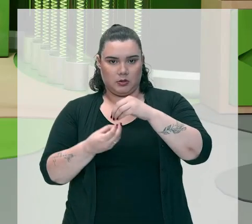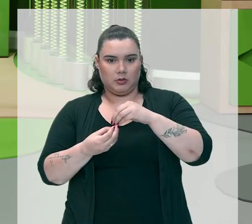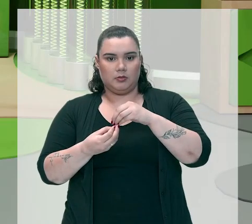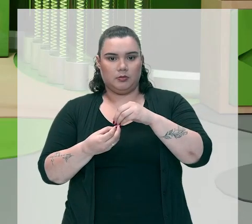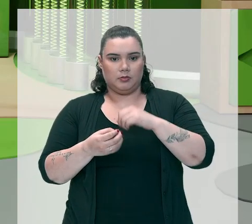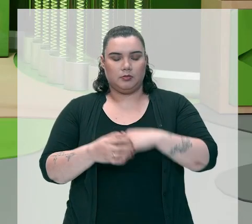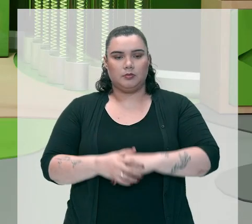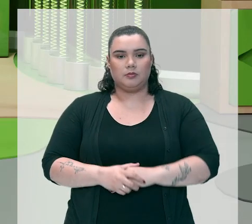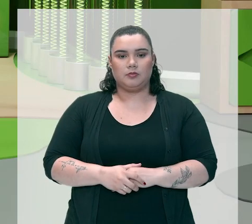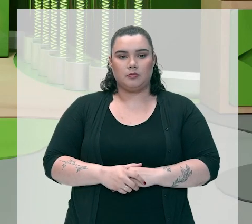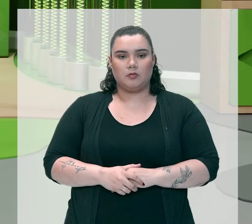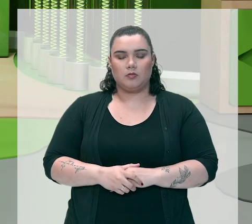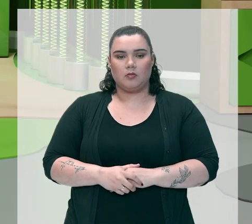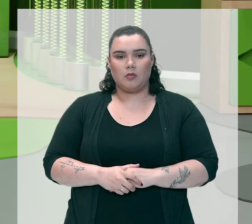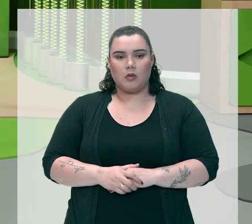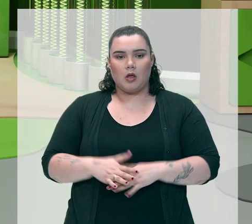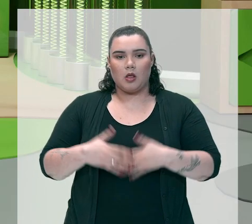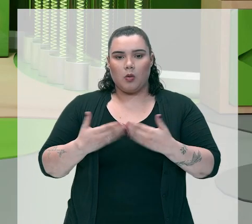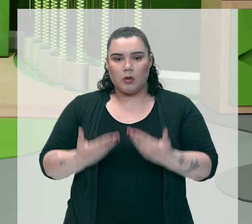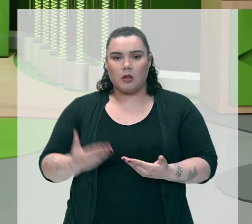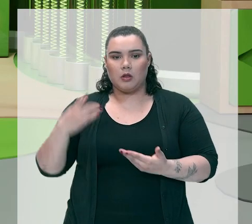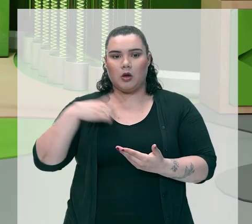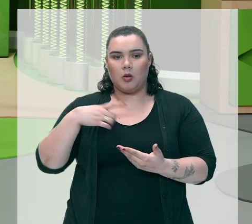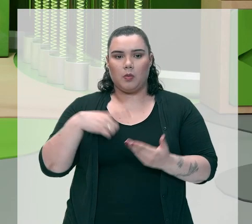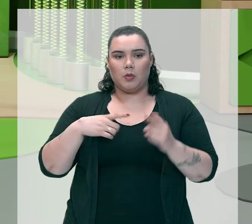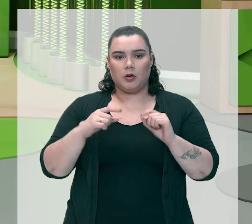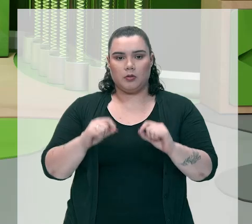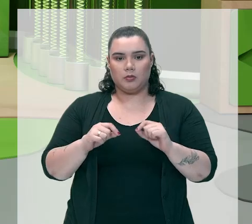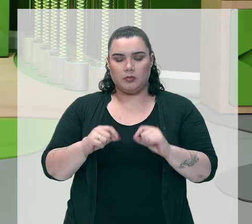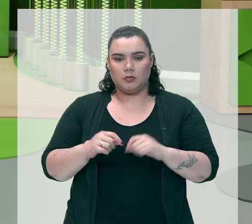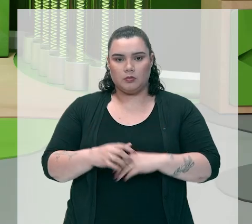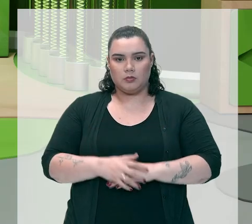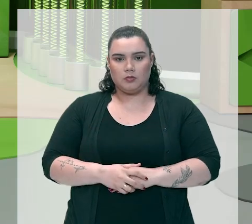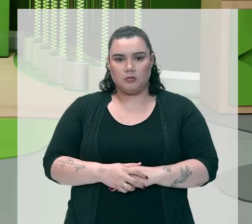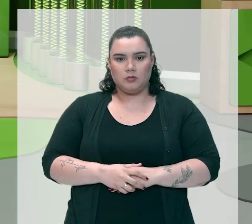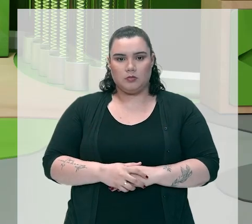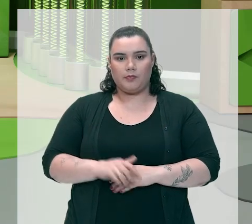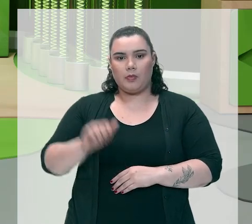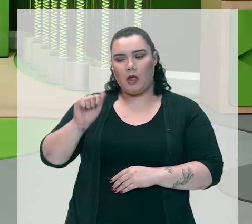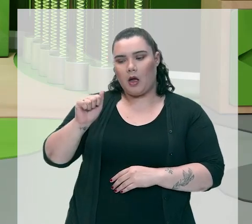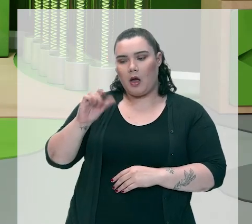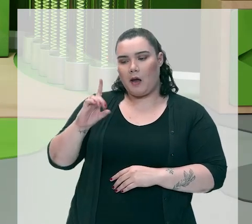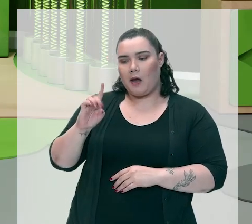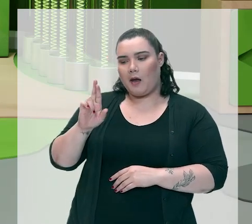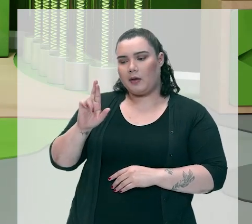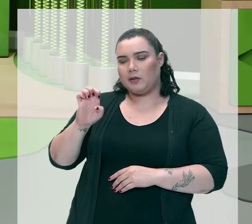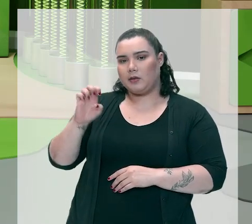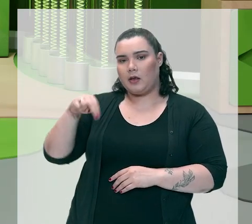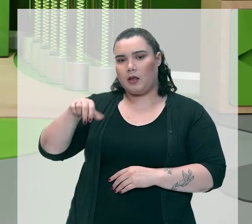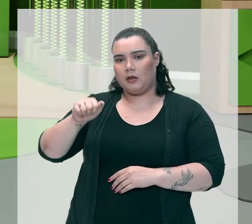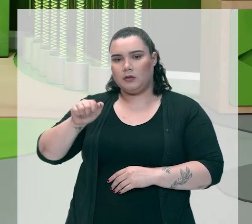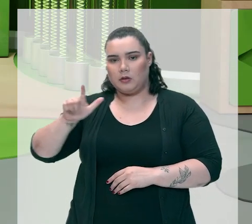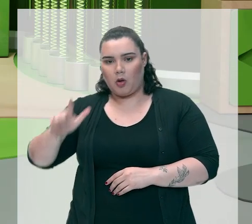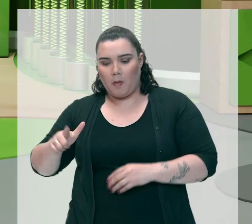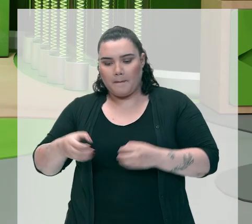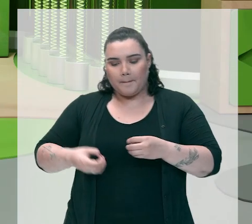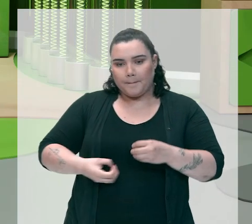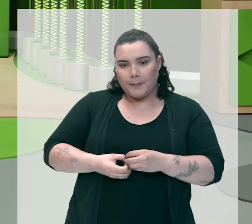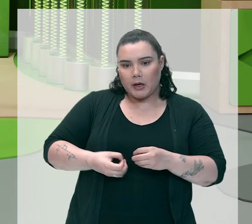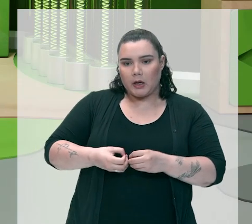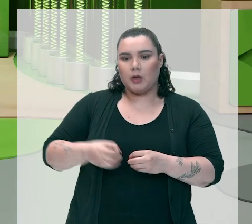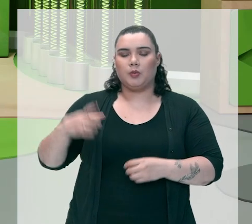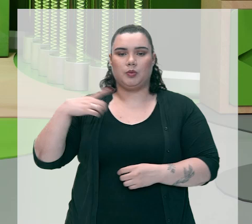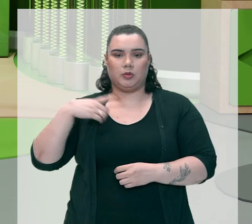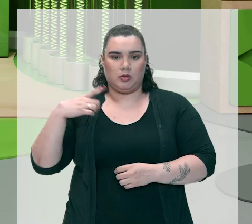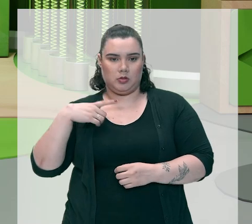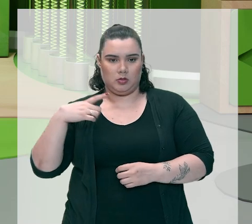viu anteriormente. Próximo ao pâncreas, a gente vai ter ali, ó, as glândulas adrenais, né, que elas estão localizadas